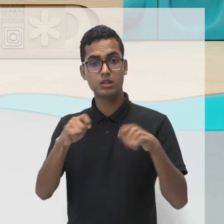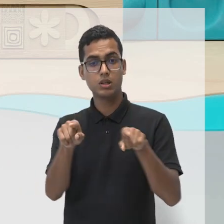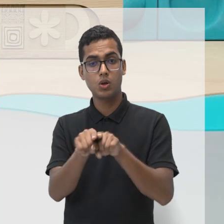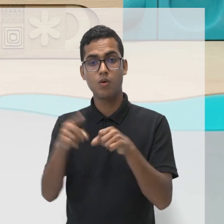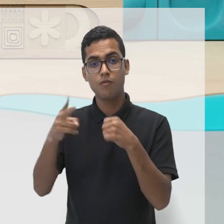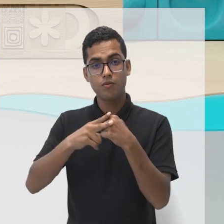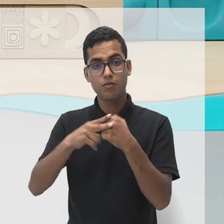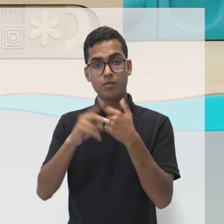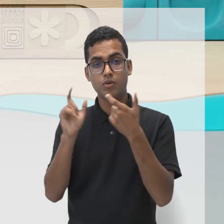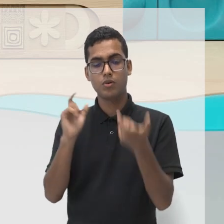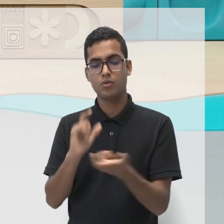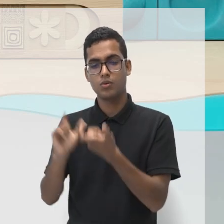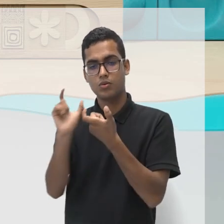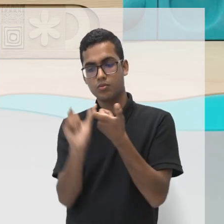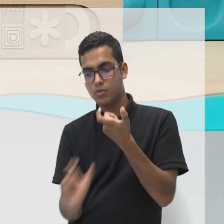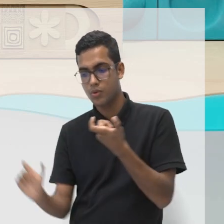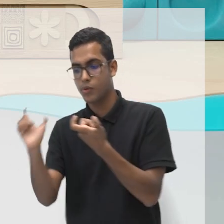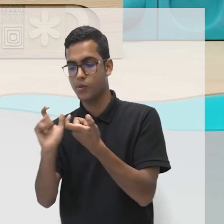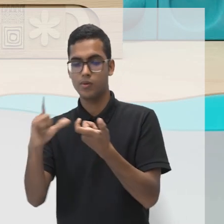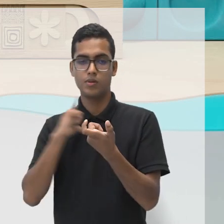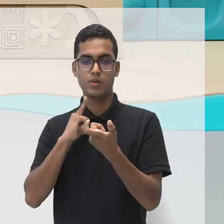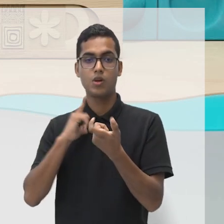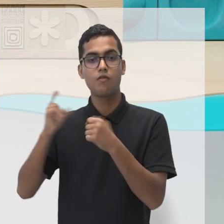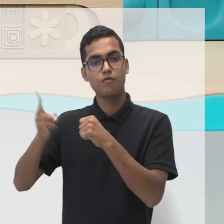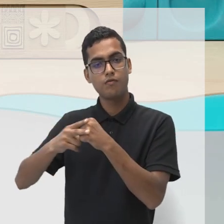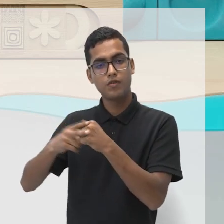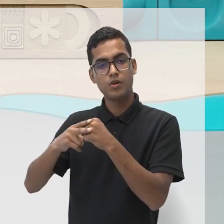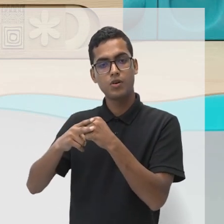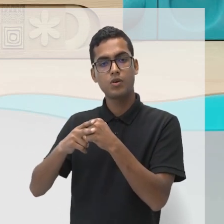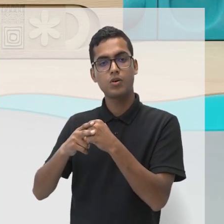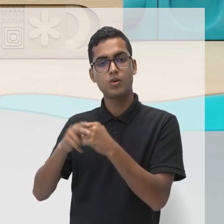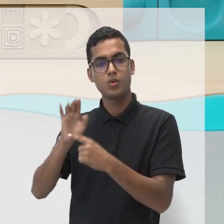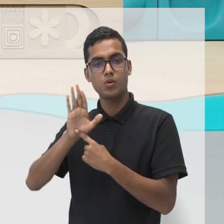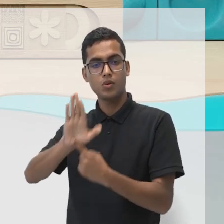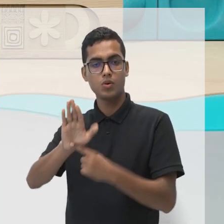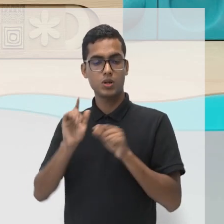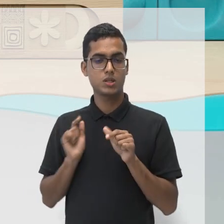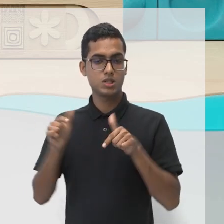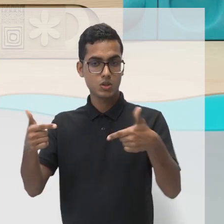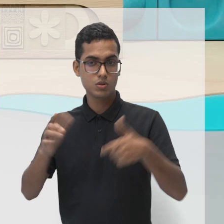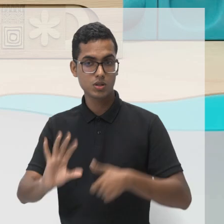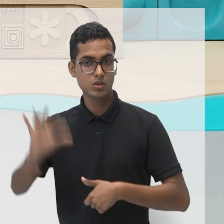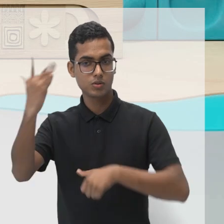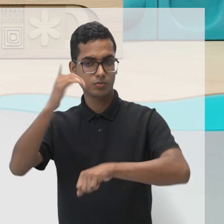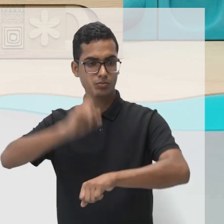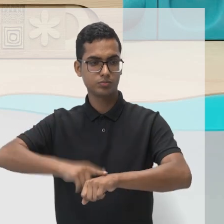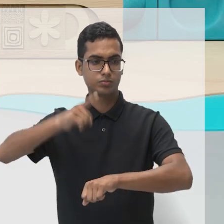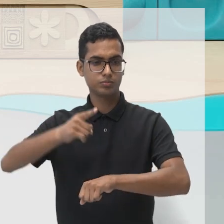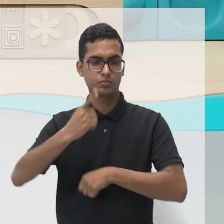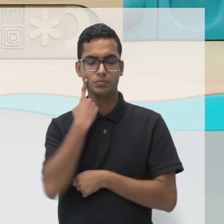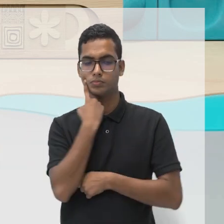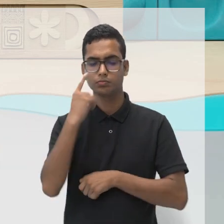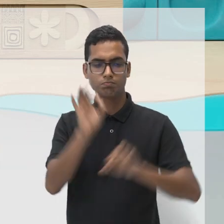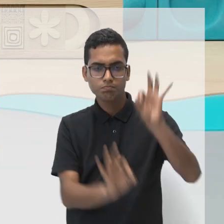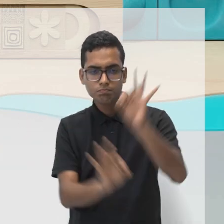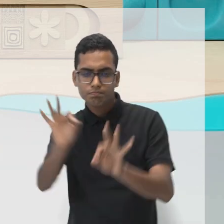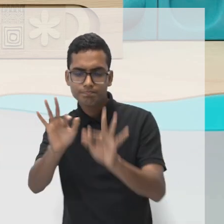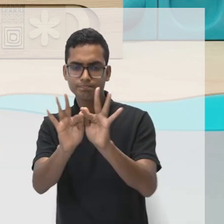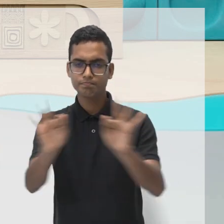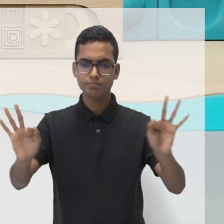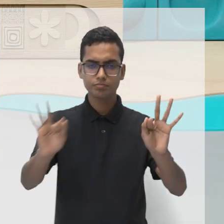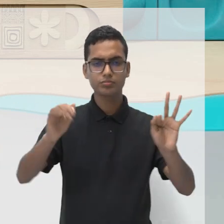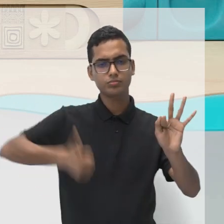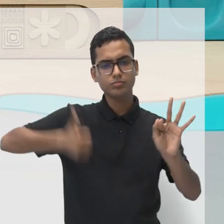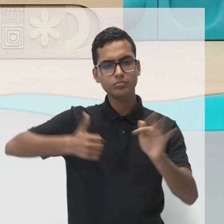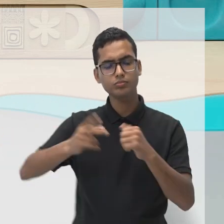sequência, ele venha com gerúndio. Lembre-se que gerúndio indica que a ação está acontecendo. Nessas construções